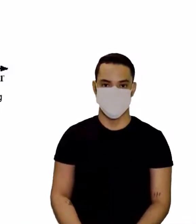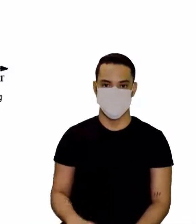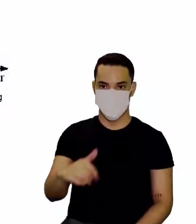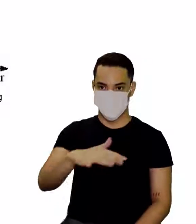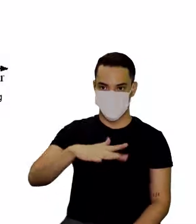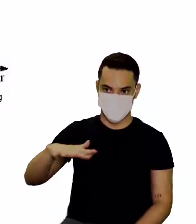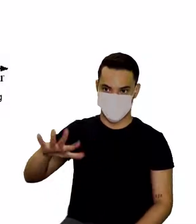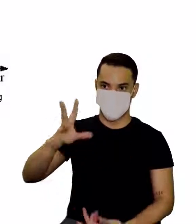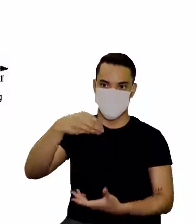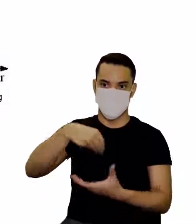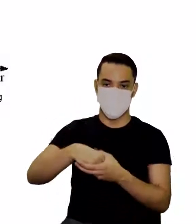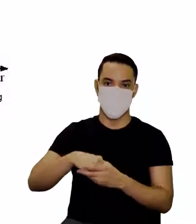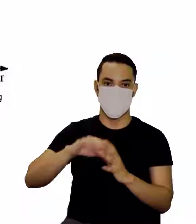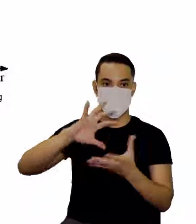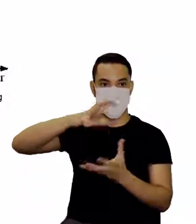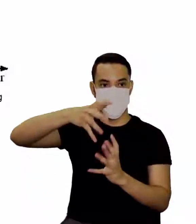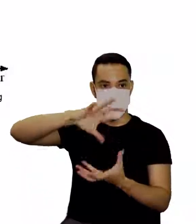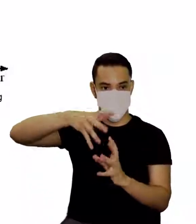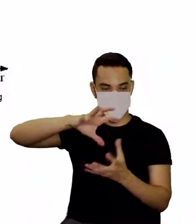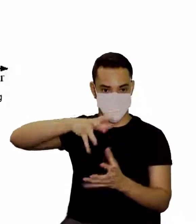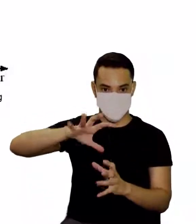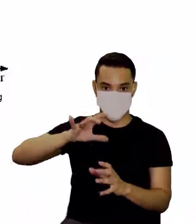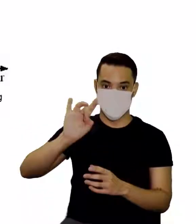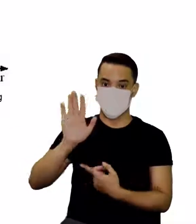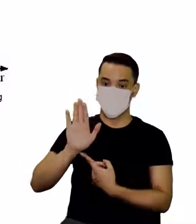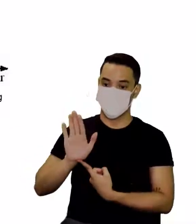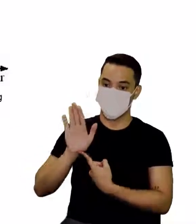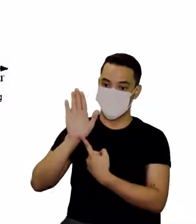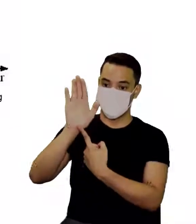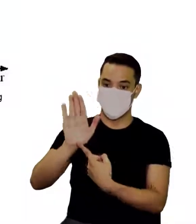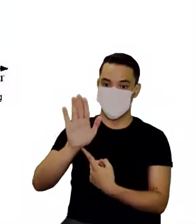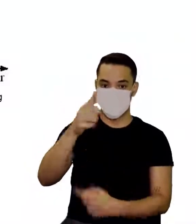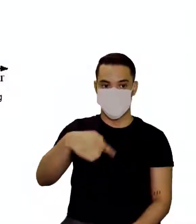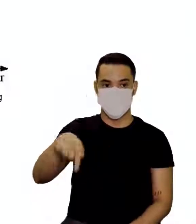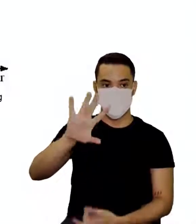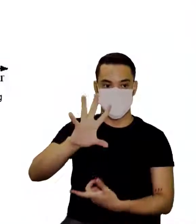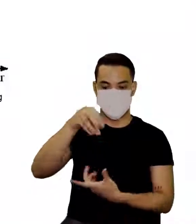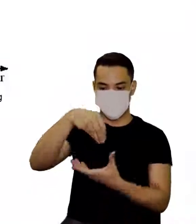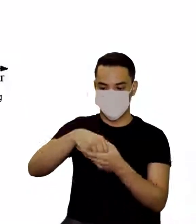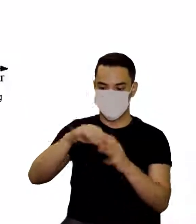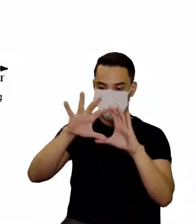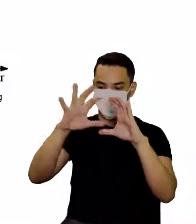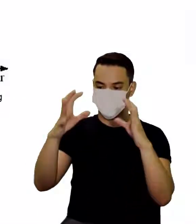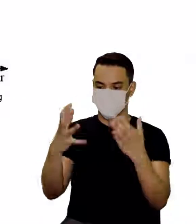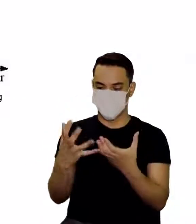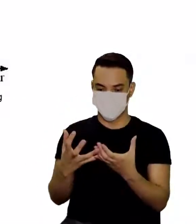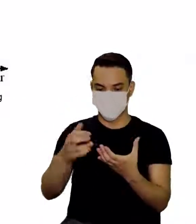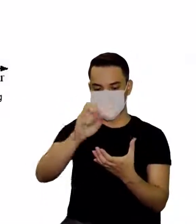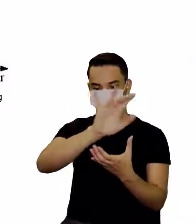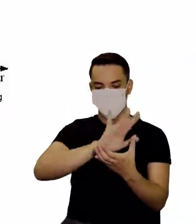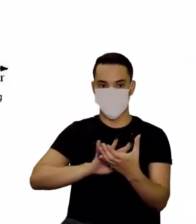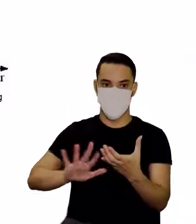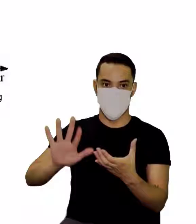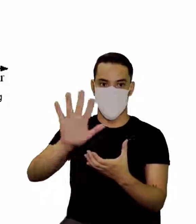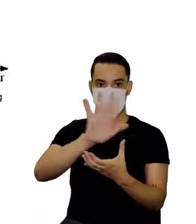elétrico no interior de uma esfera, então aqui é só mostrando, né, que dentro de uma esfera o campo ele